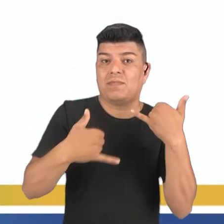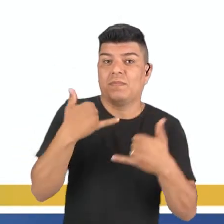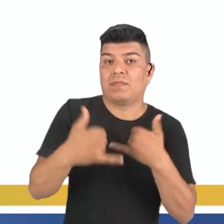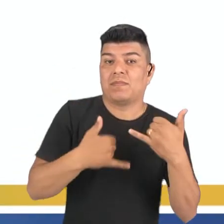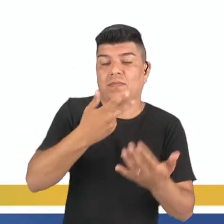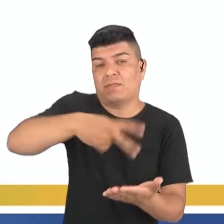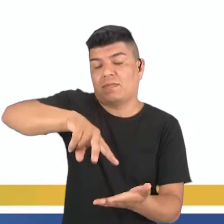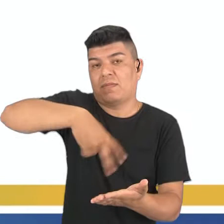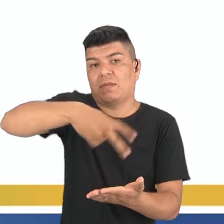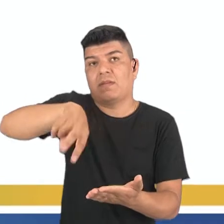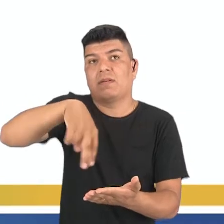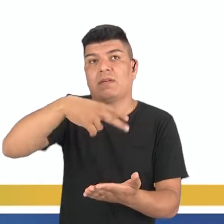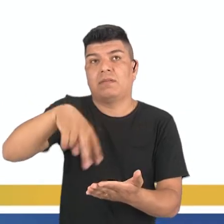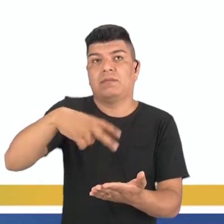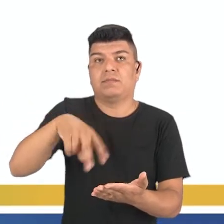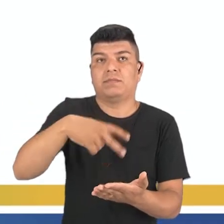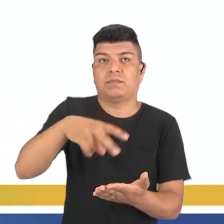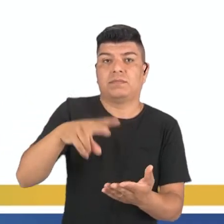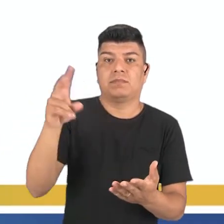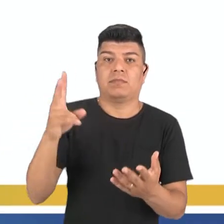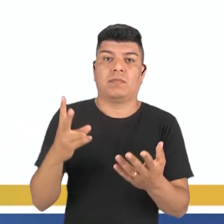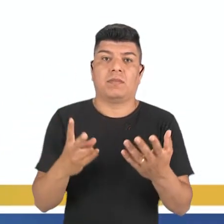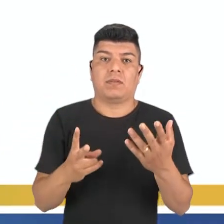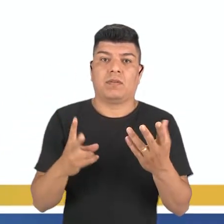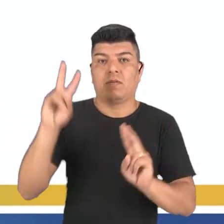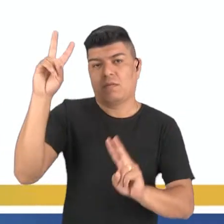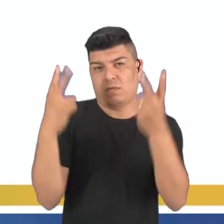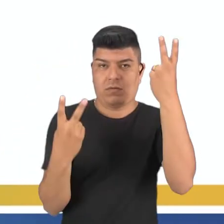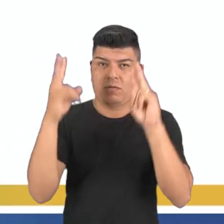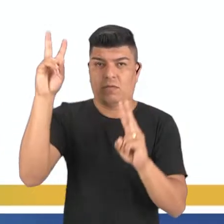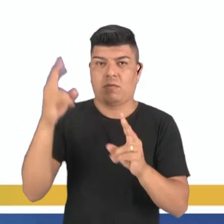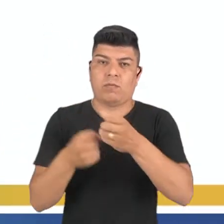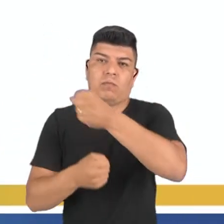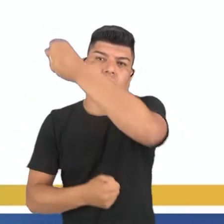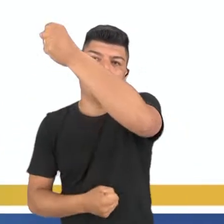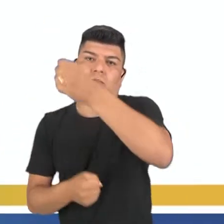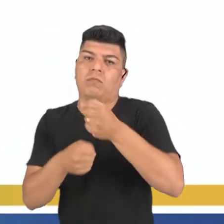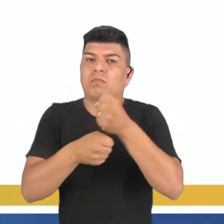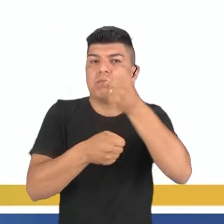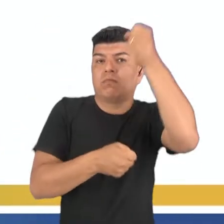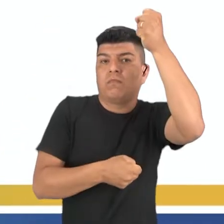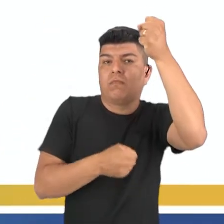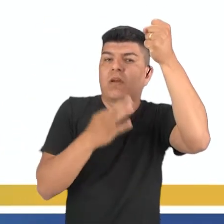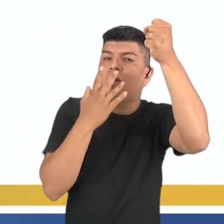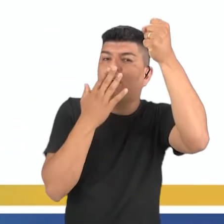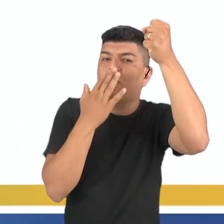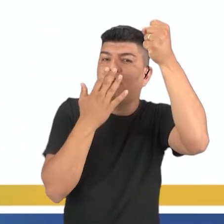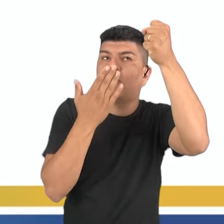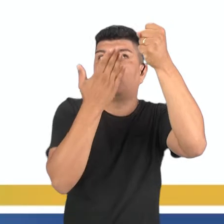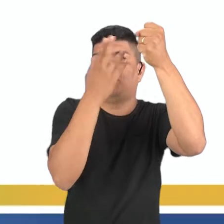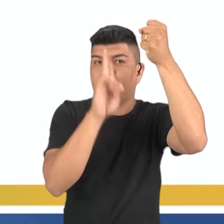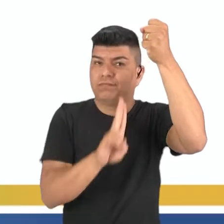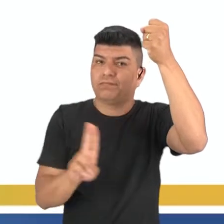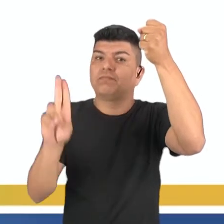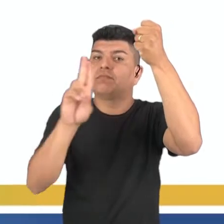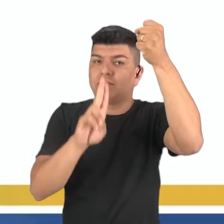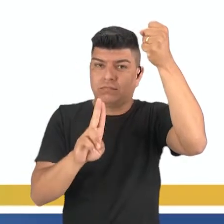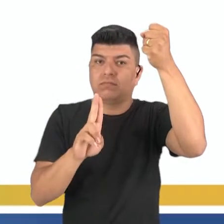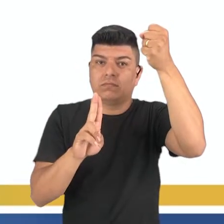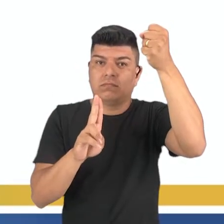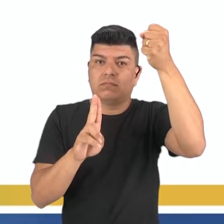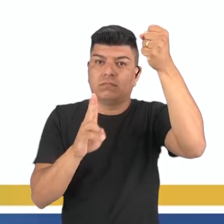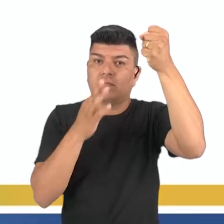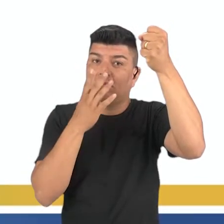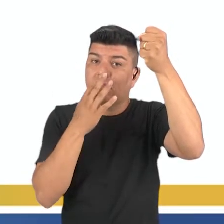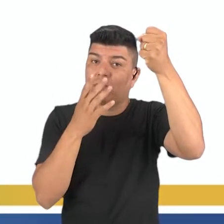dançando. Os dançarinos de frevo usam geralmente um pequeno guarda-chuva colorido como elemento coreográfico